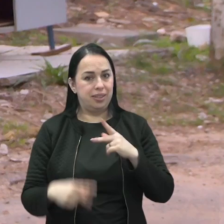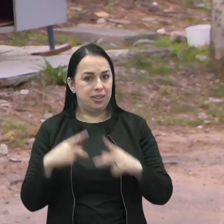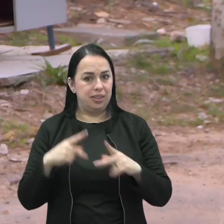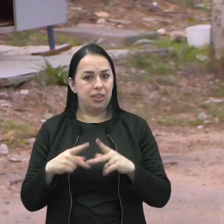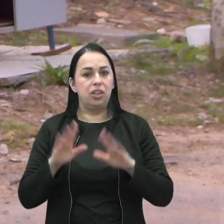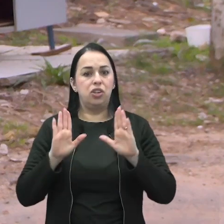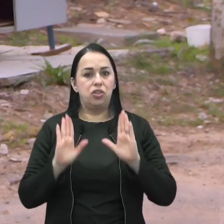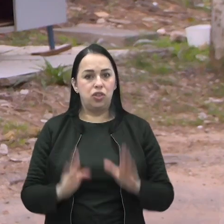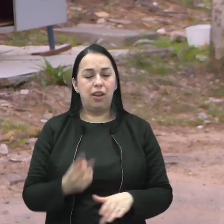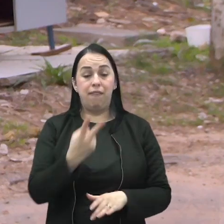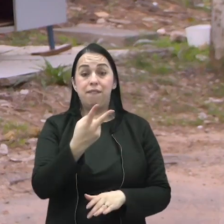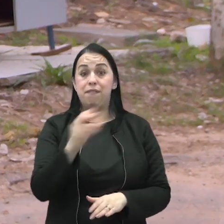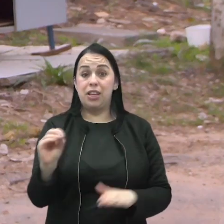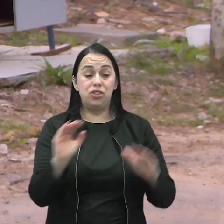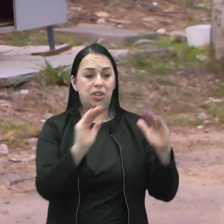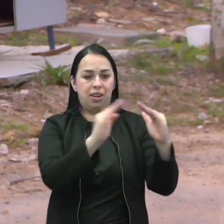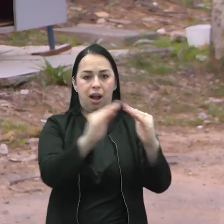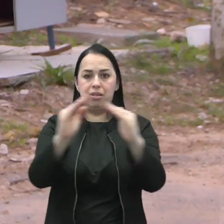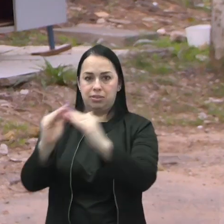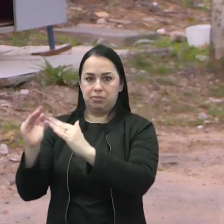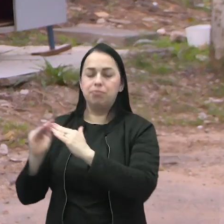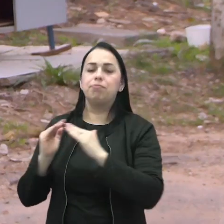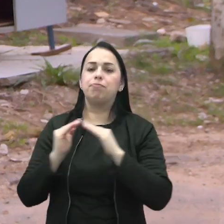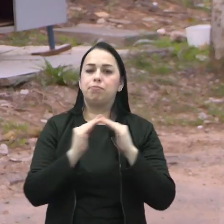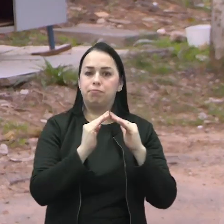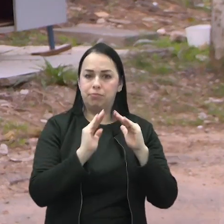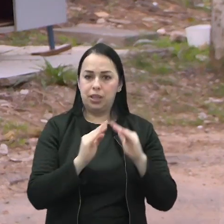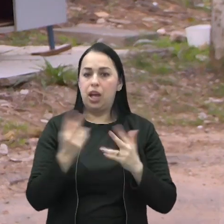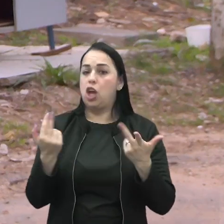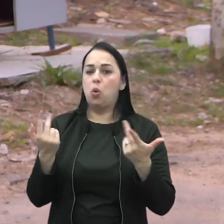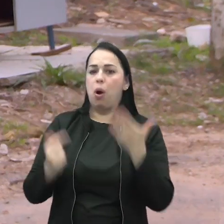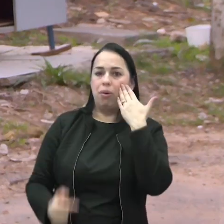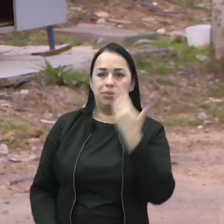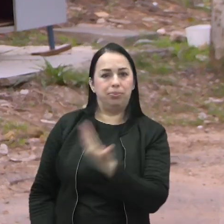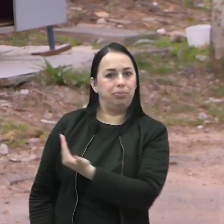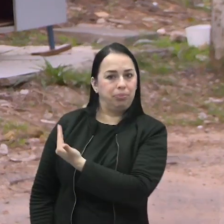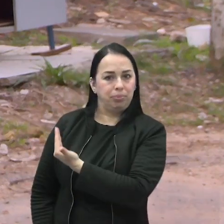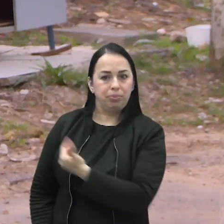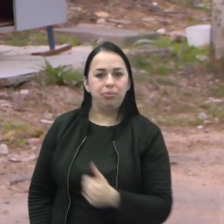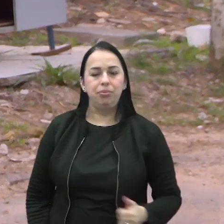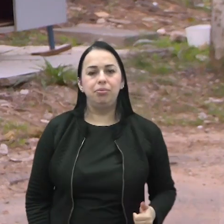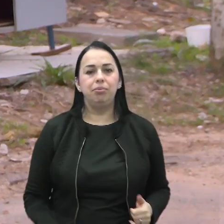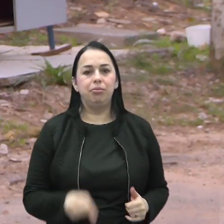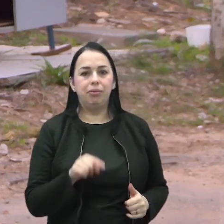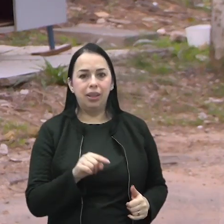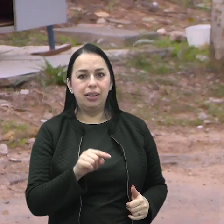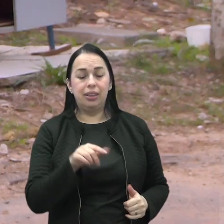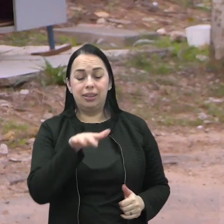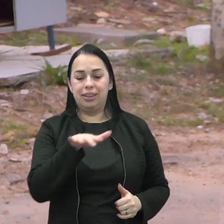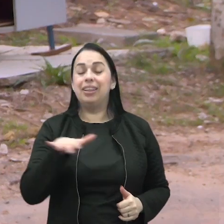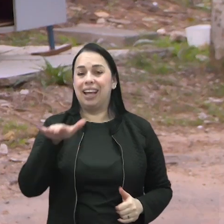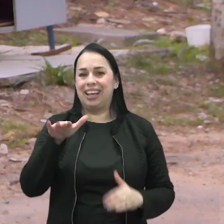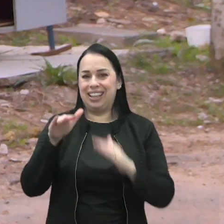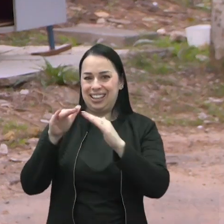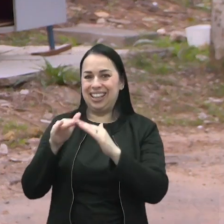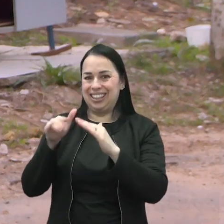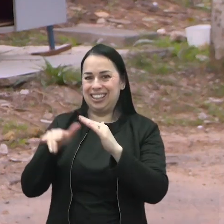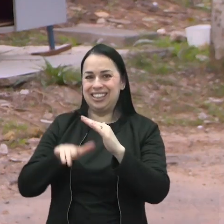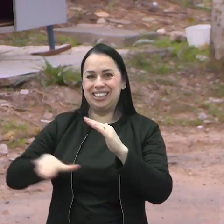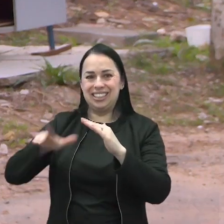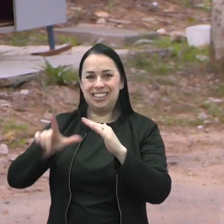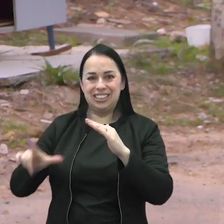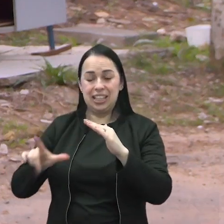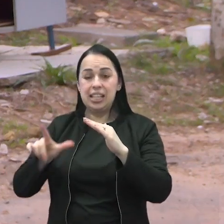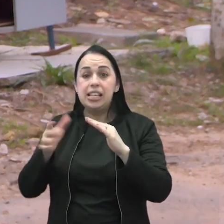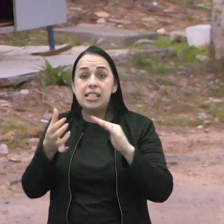Em São José foram instaladas 20 casas pets comunitárias igual a esta aqui. Nessa casinha na zona leste da